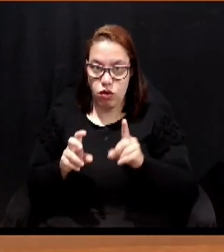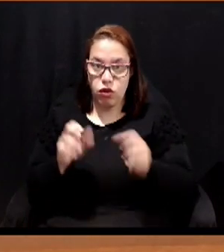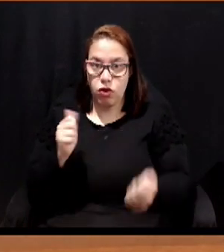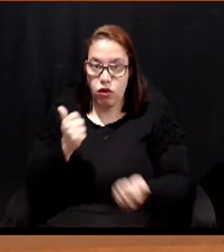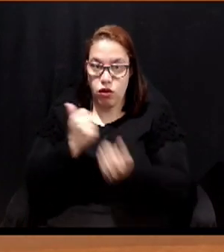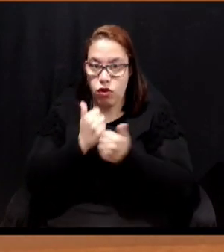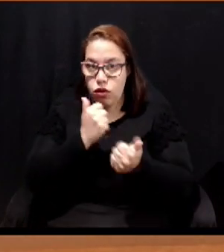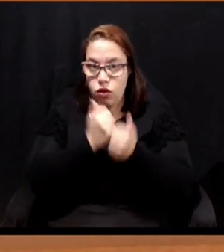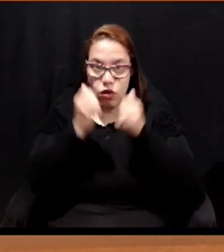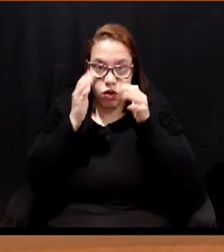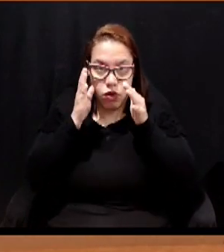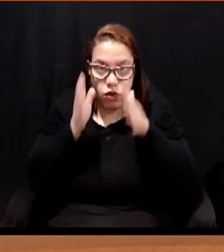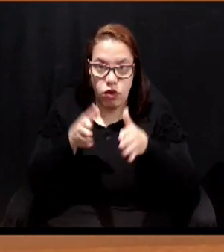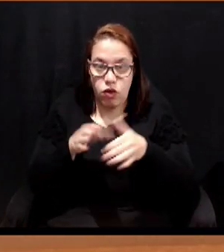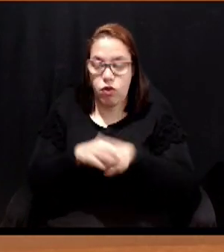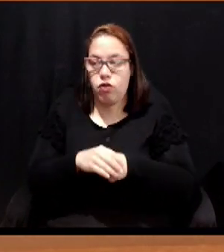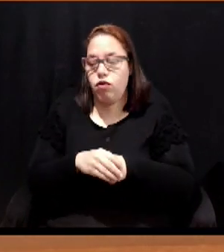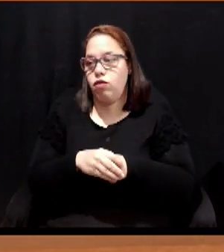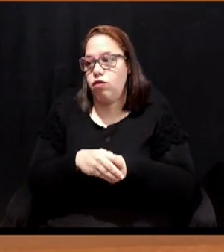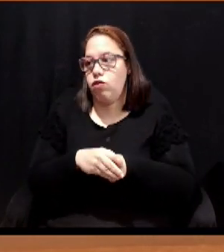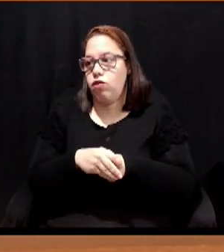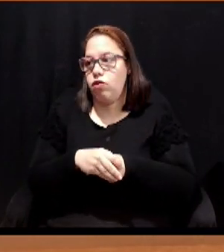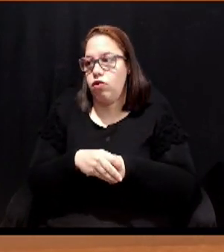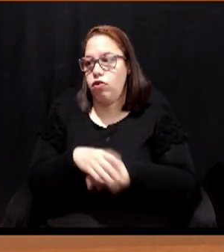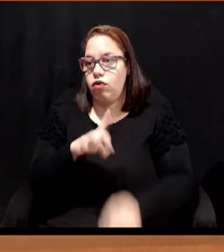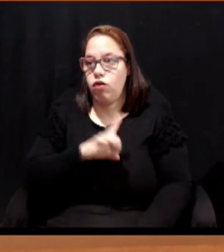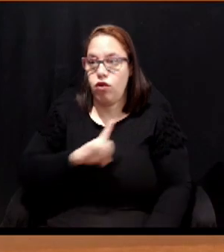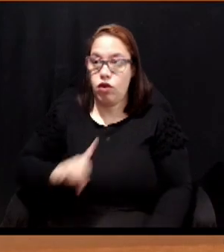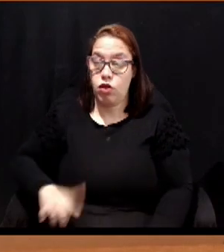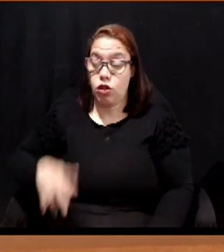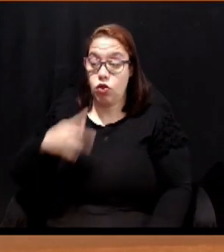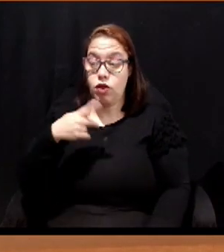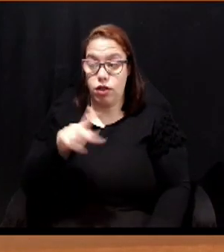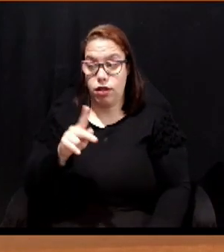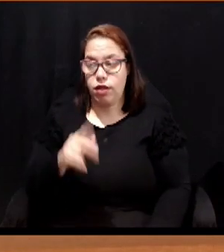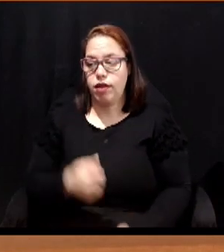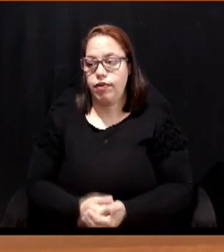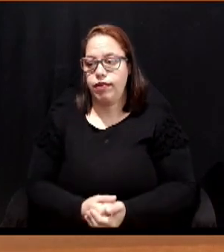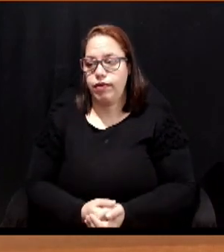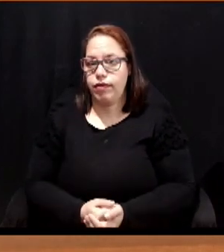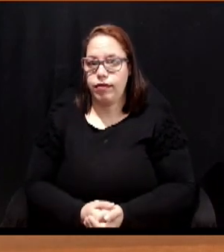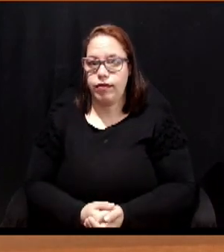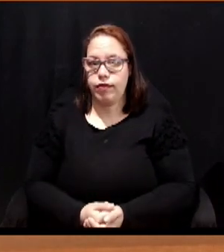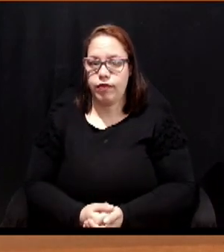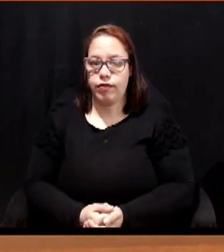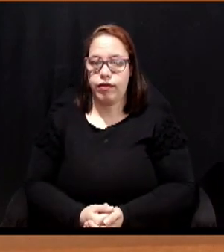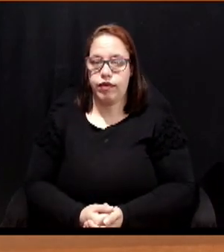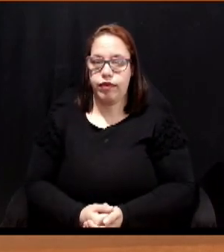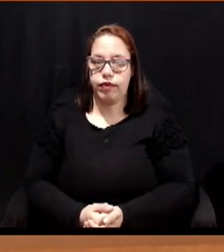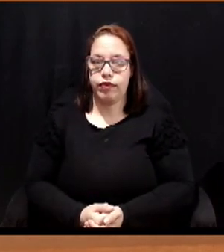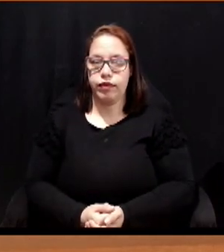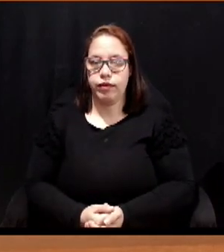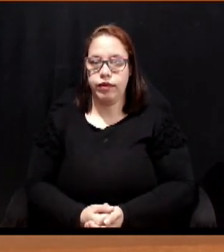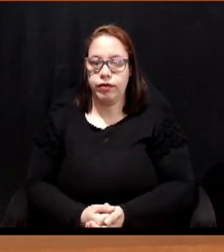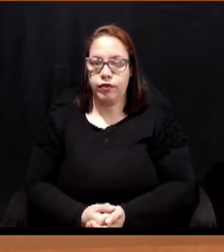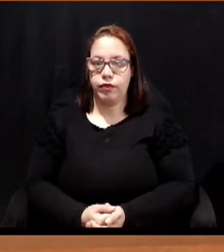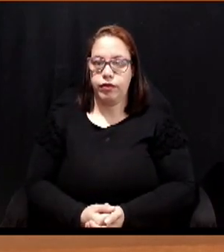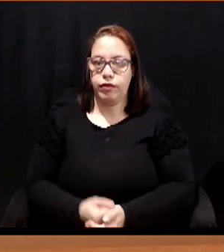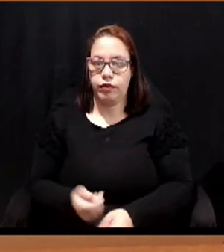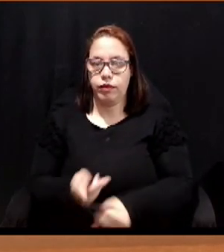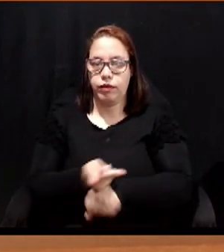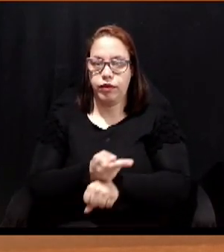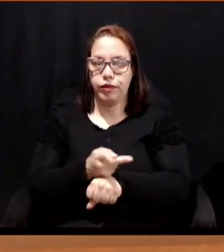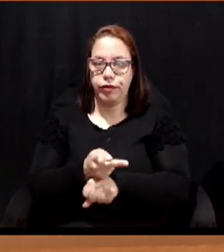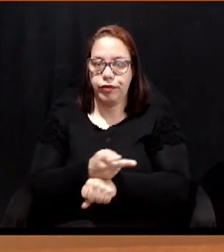foco na diretoria deles, né? Então, a gente procura estar sempre